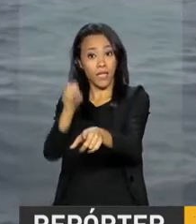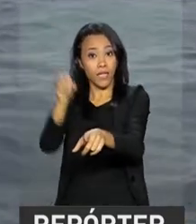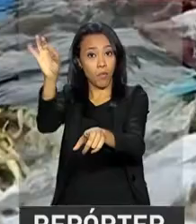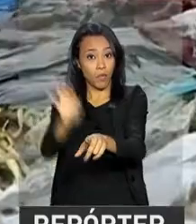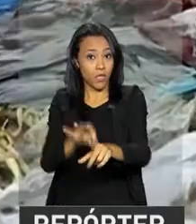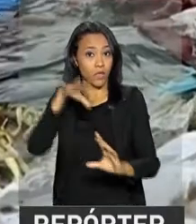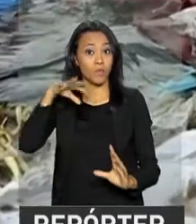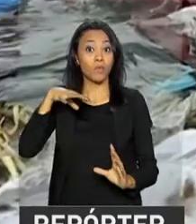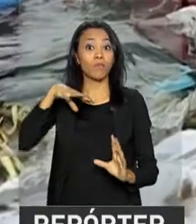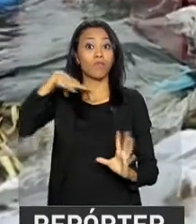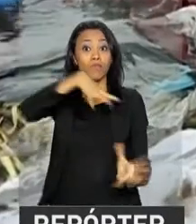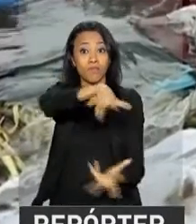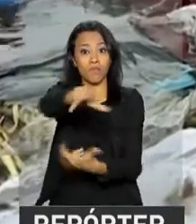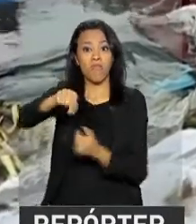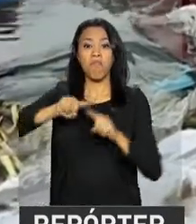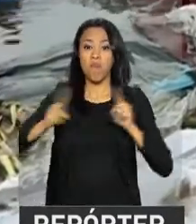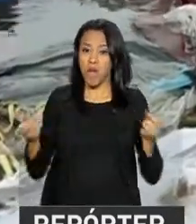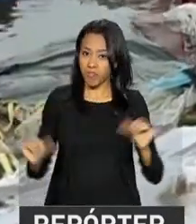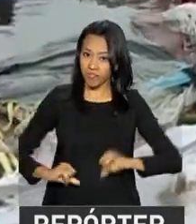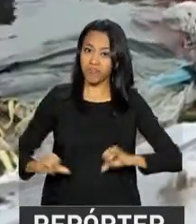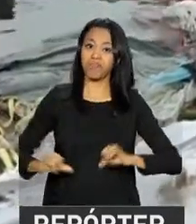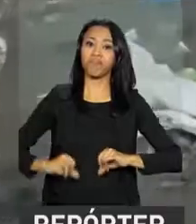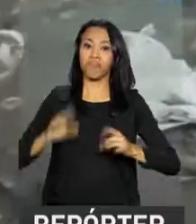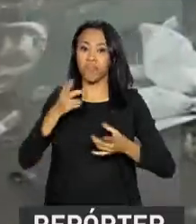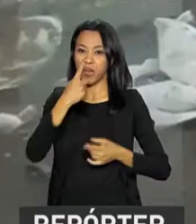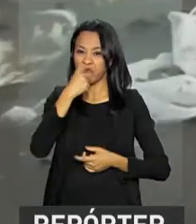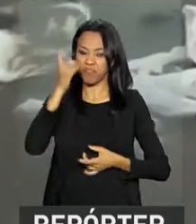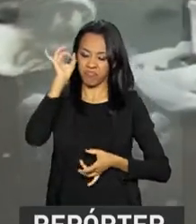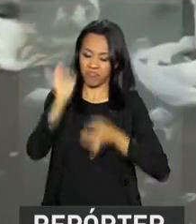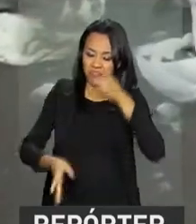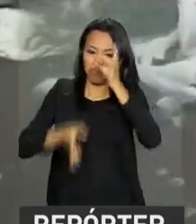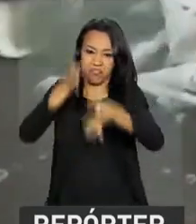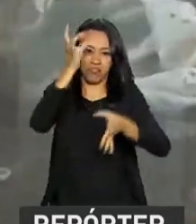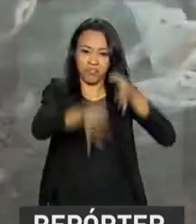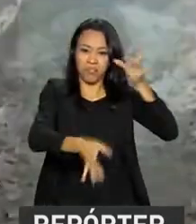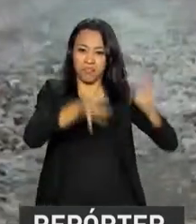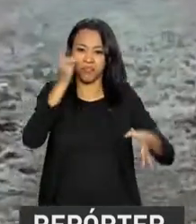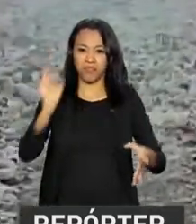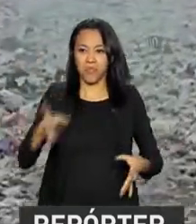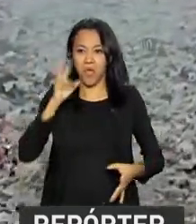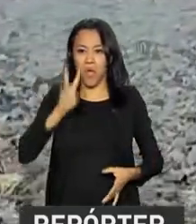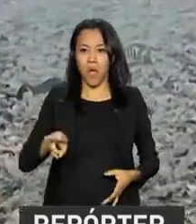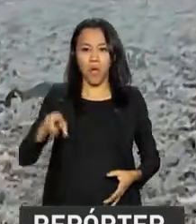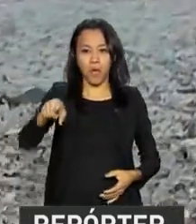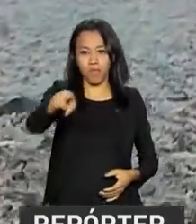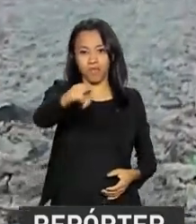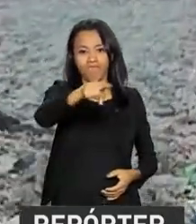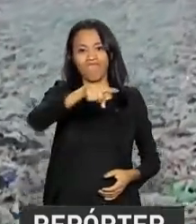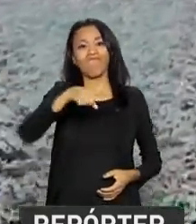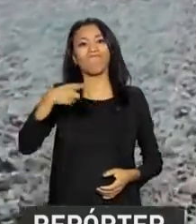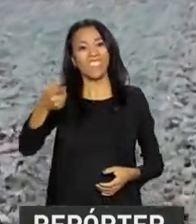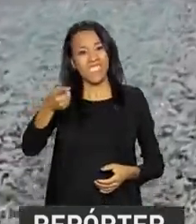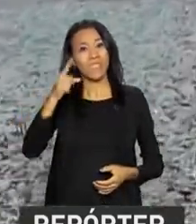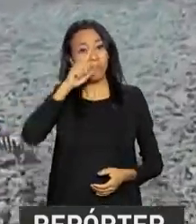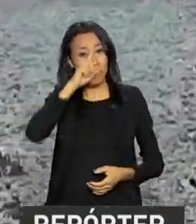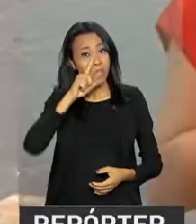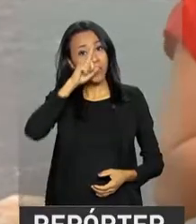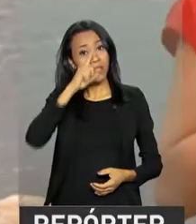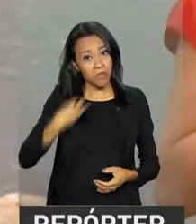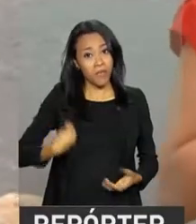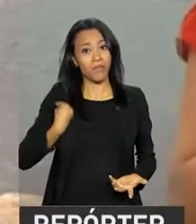terra mas estão sofrendo com a poluição tem lixo por toda parte um problema que ameaça vidas